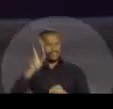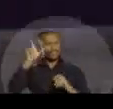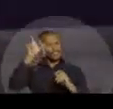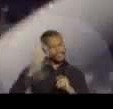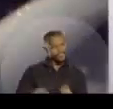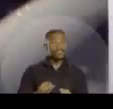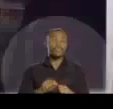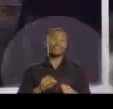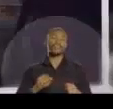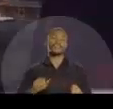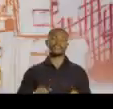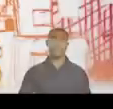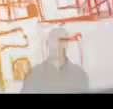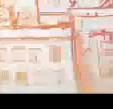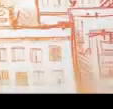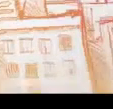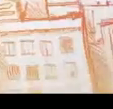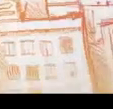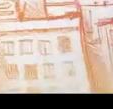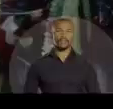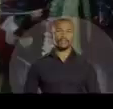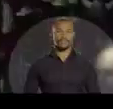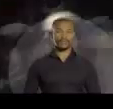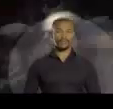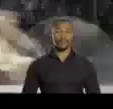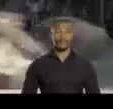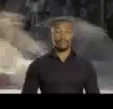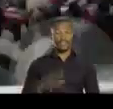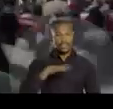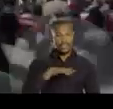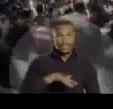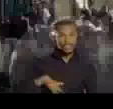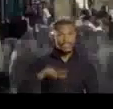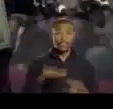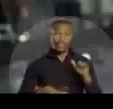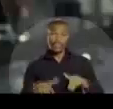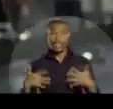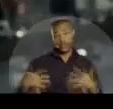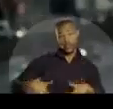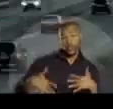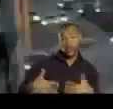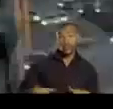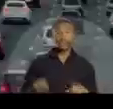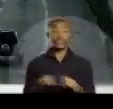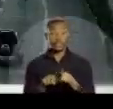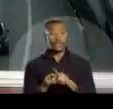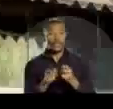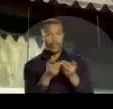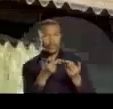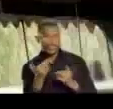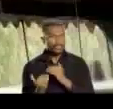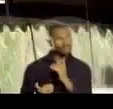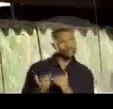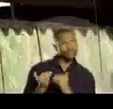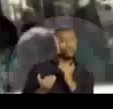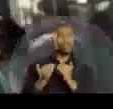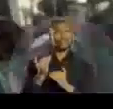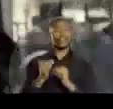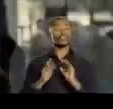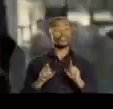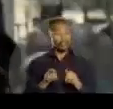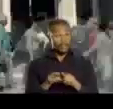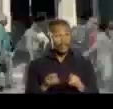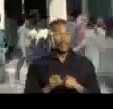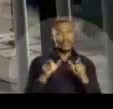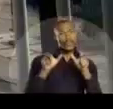Prefeito bom, esse é diferente, esse faz. Ah, tá, de eu quero ele de novo, porque eu quero mais. Eu quero uma São